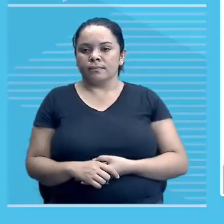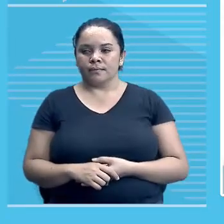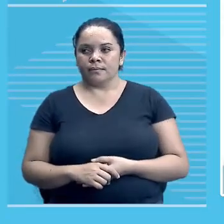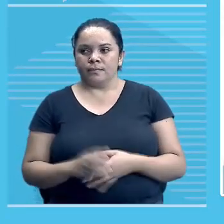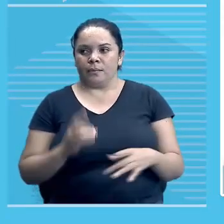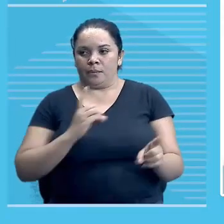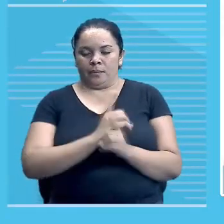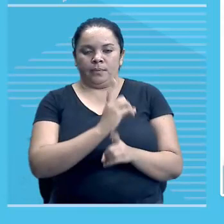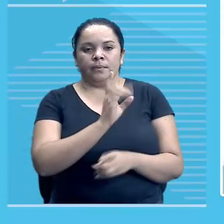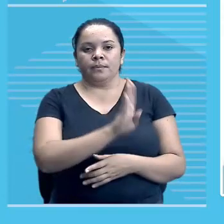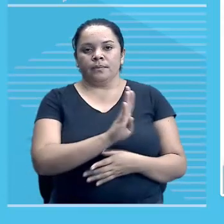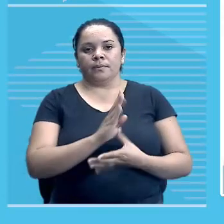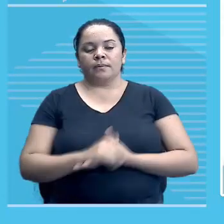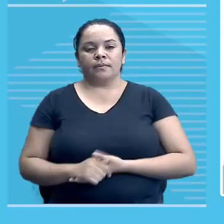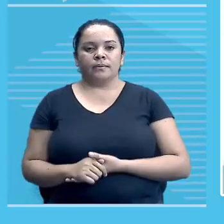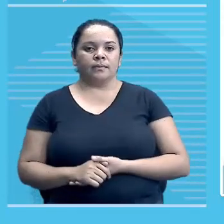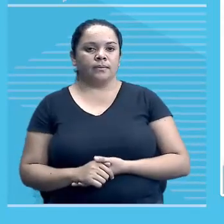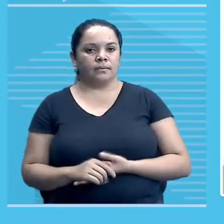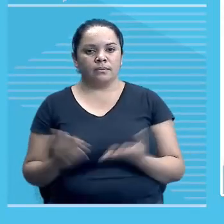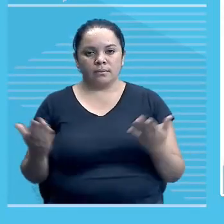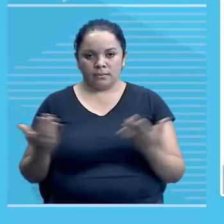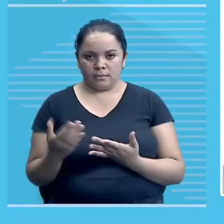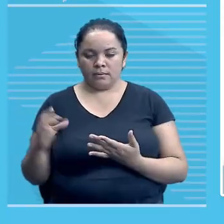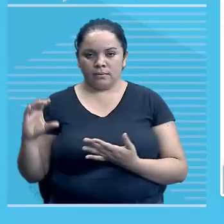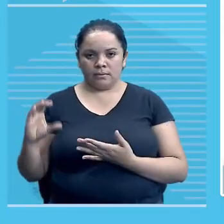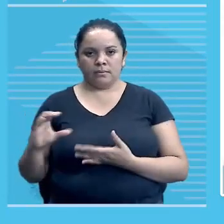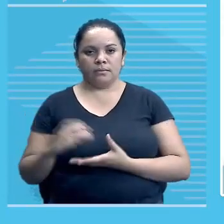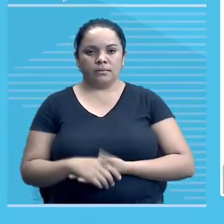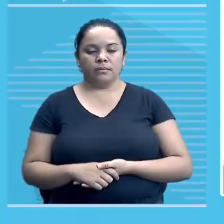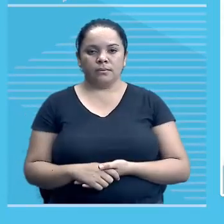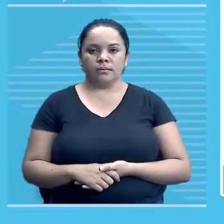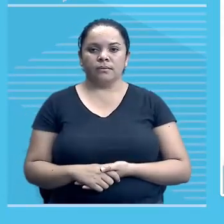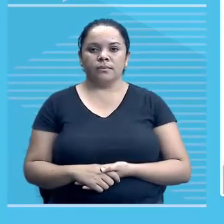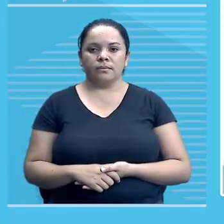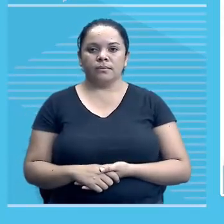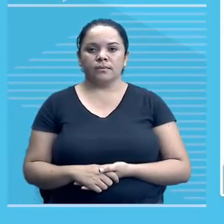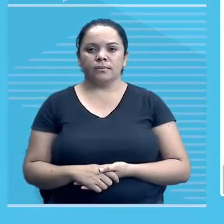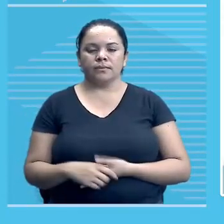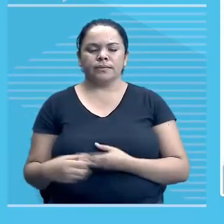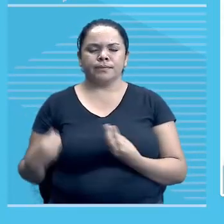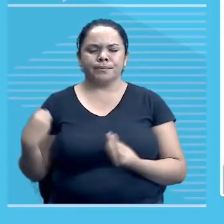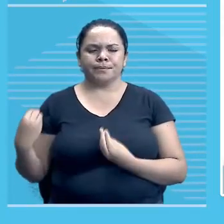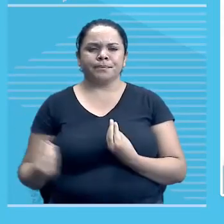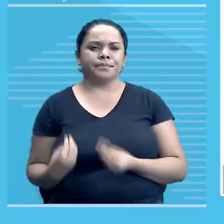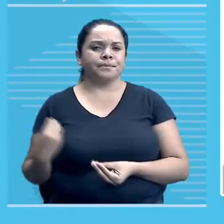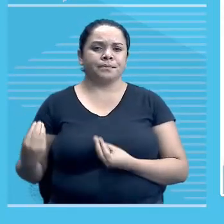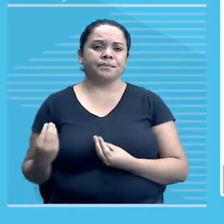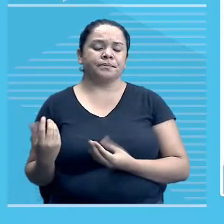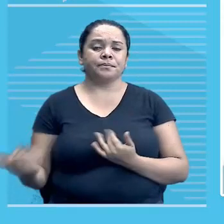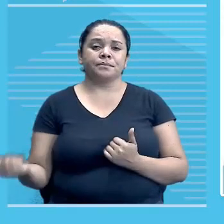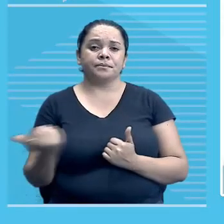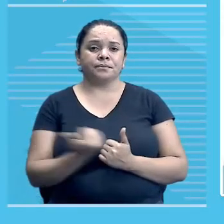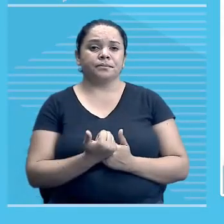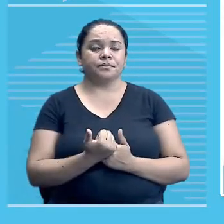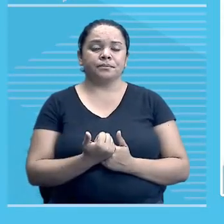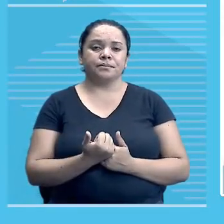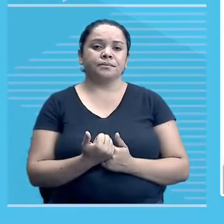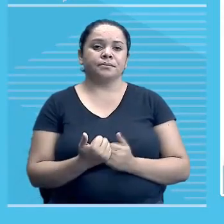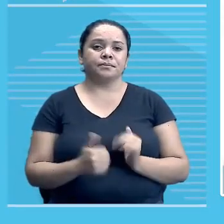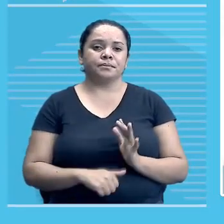Agora vamos encontrar o c agora. Como? Substituir lá na minha primeira ali,